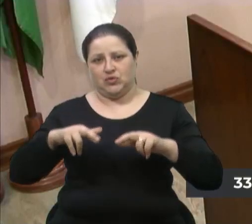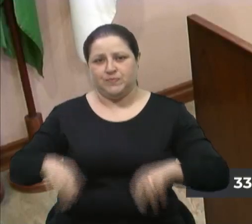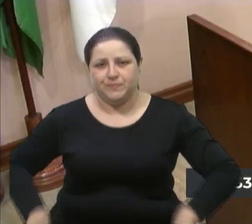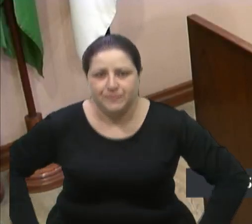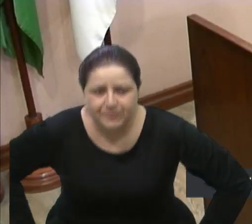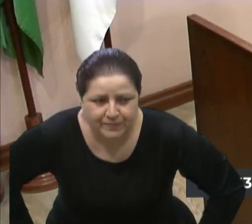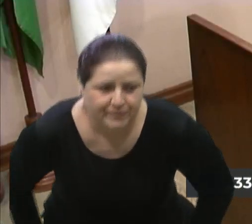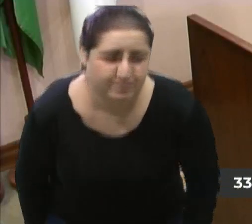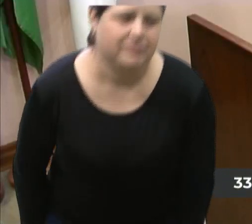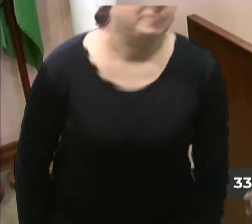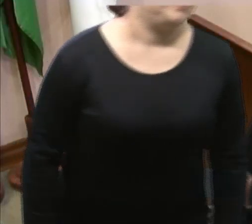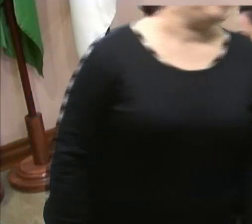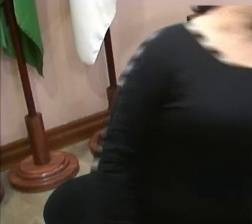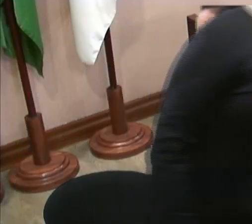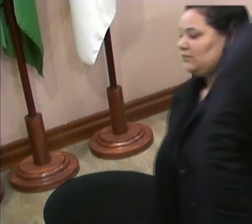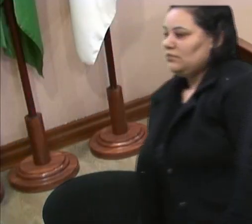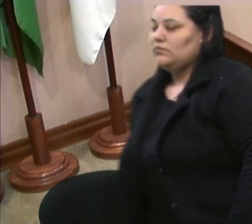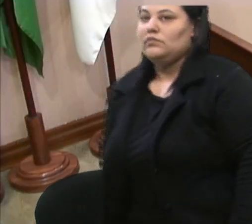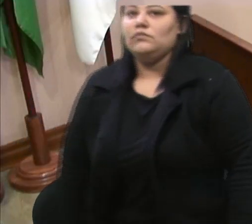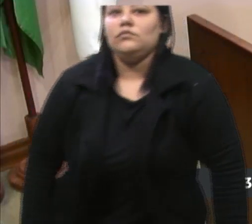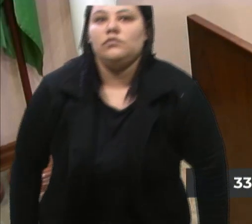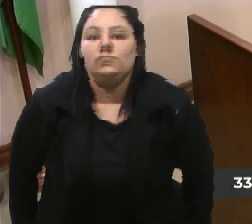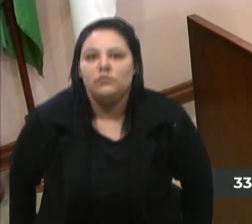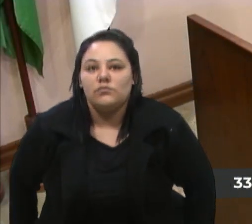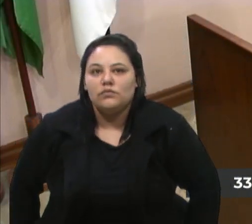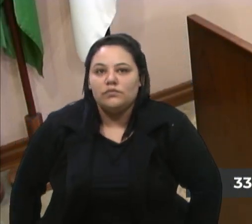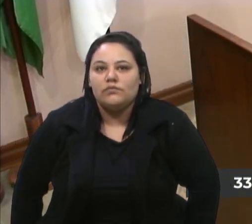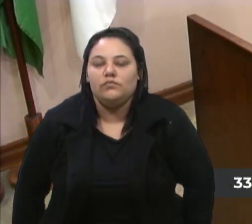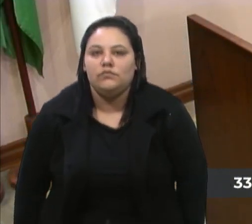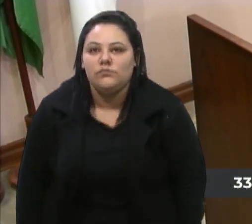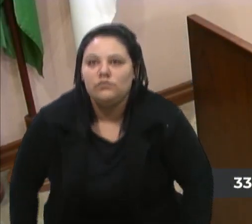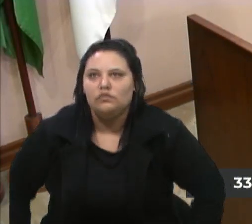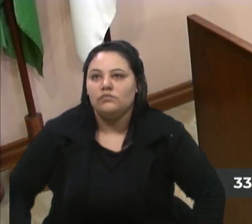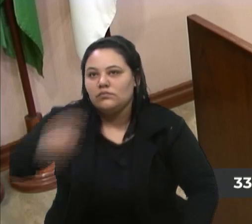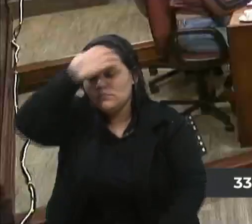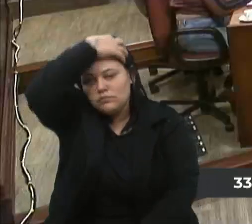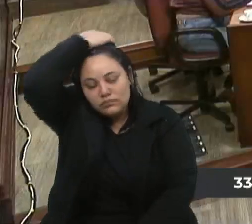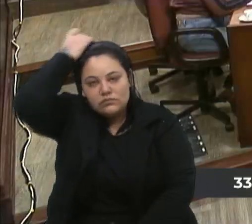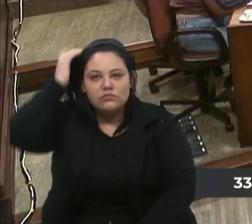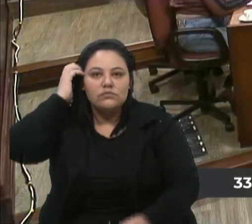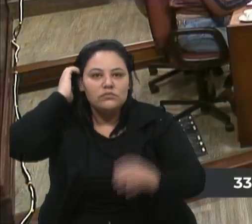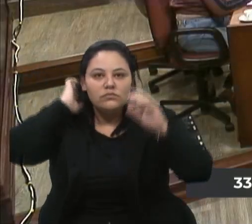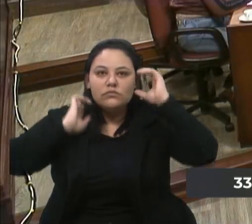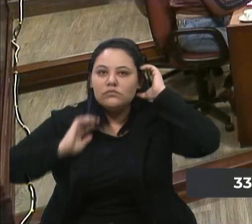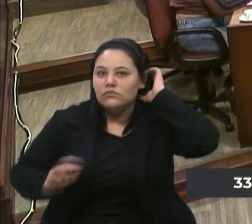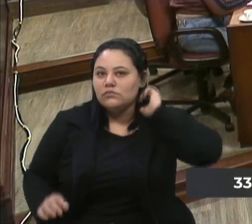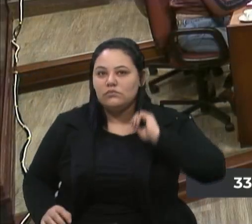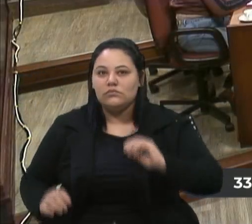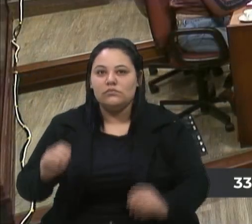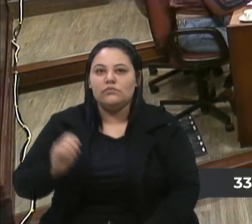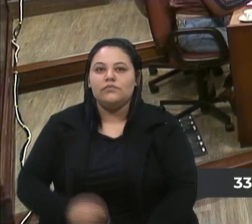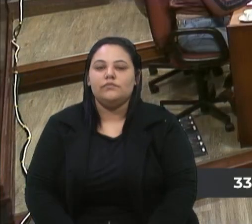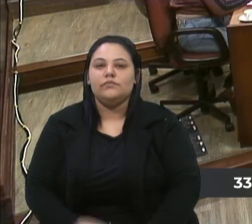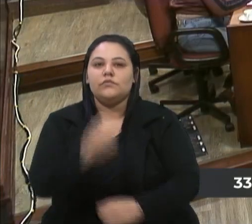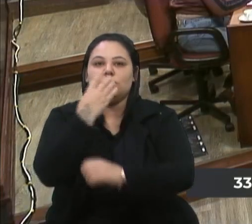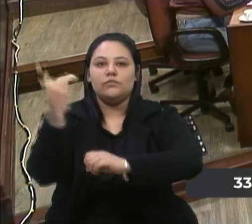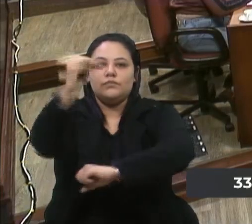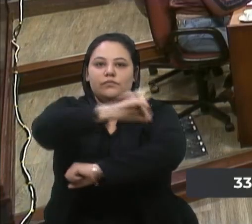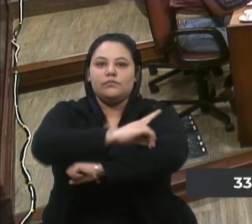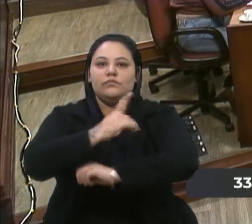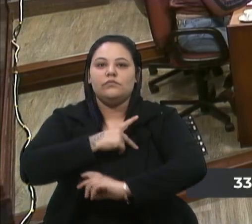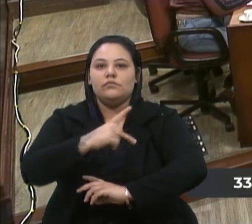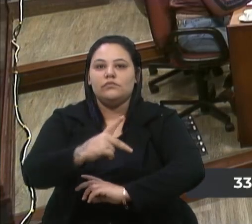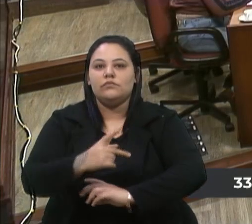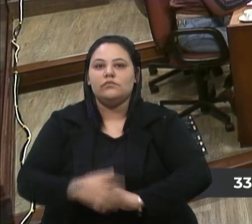vereador Lucas Dil. Próximo inscrito, vereador Xuxa, com a palavra. Bom dia, presidente. Peço a palavra,